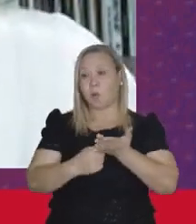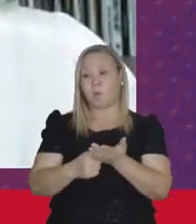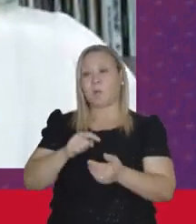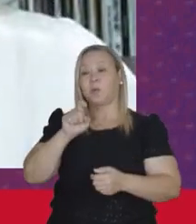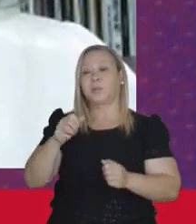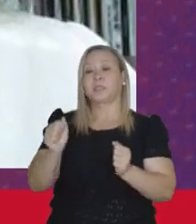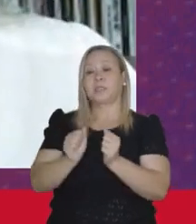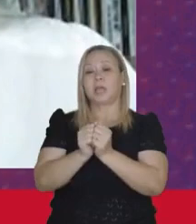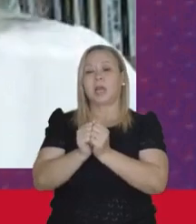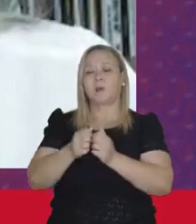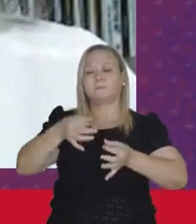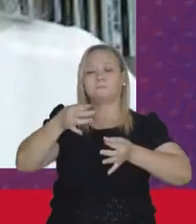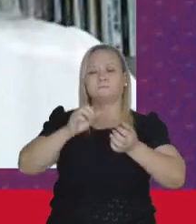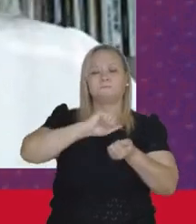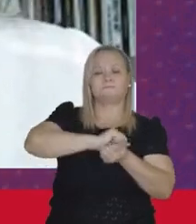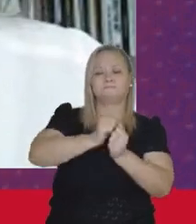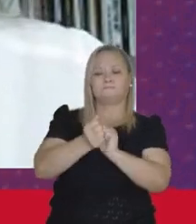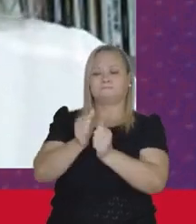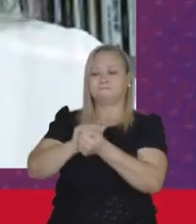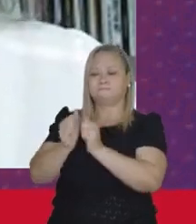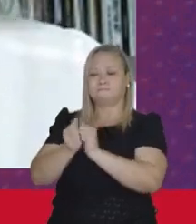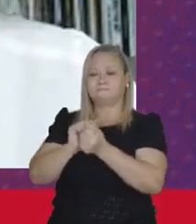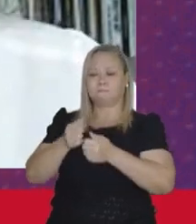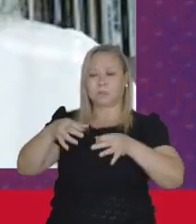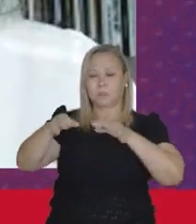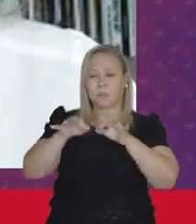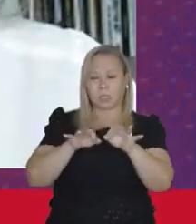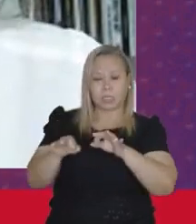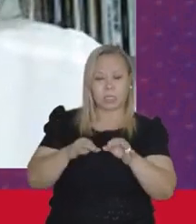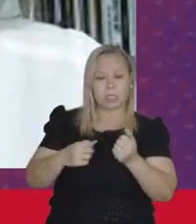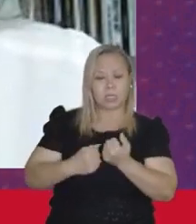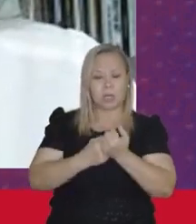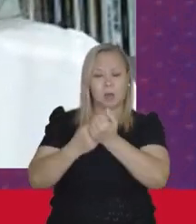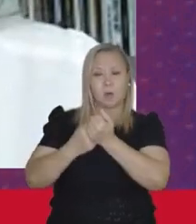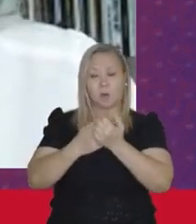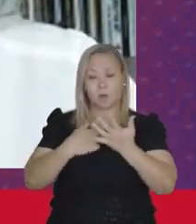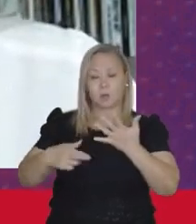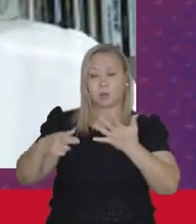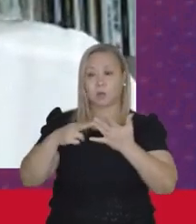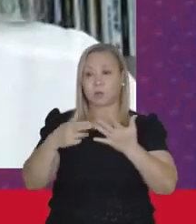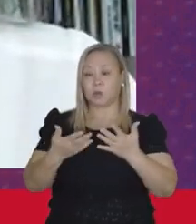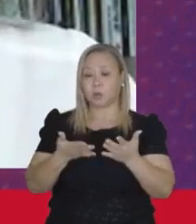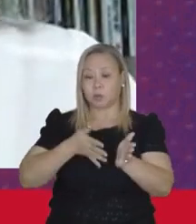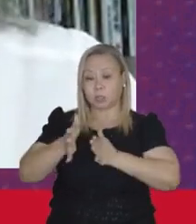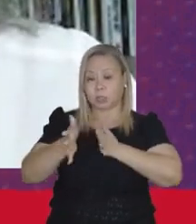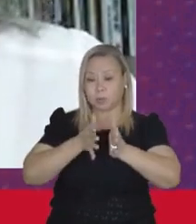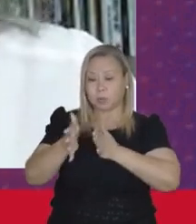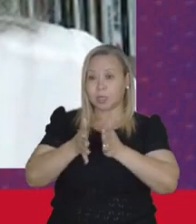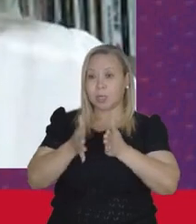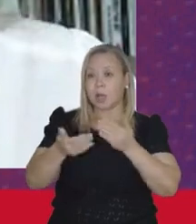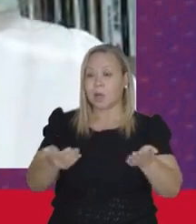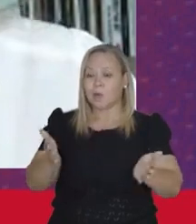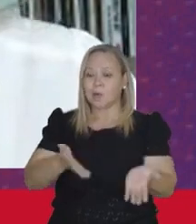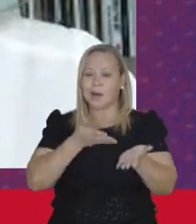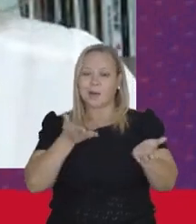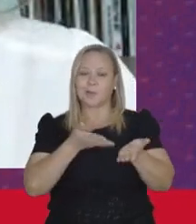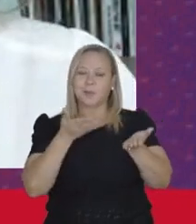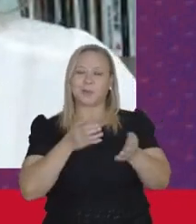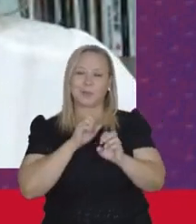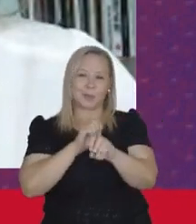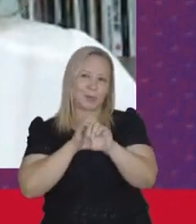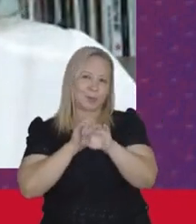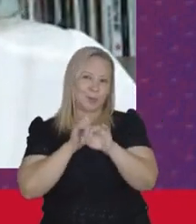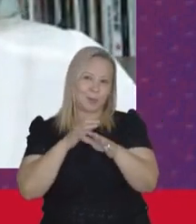com as adequações razoáveis, com as medidas de apoio, com os recursos de acessibilidade, com a promoção de uma educação